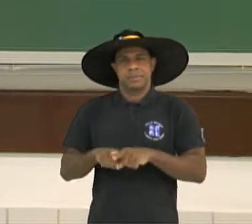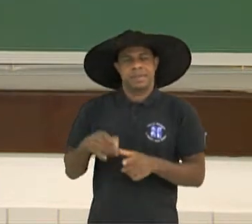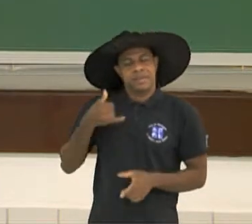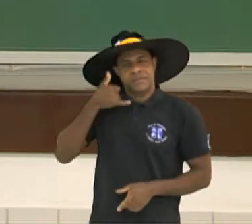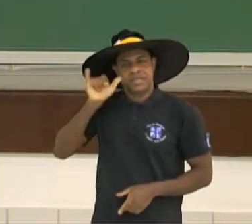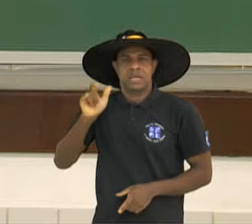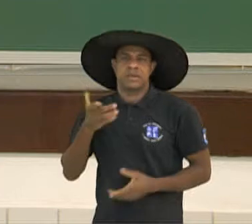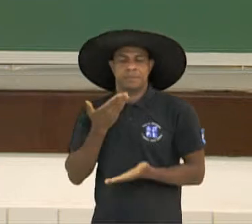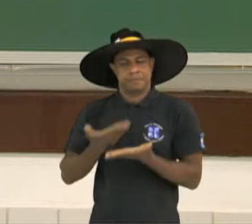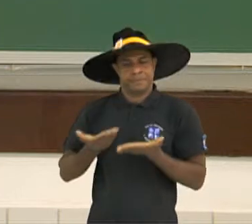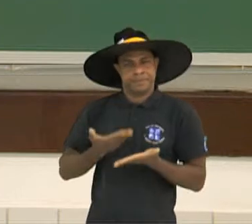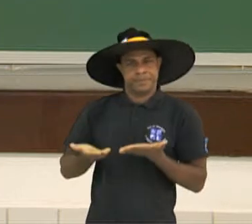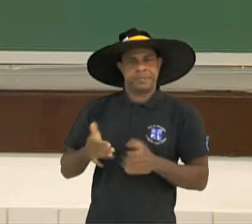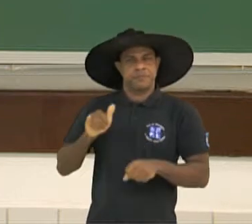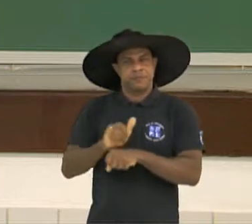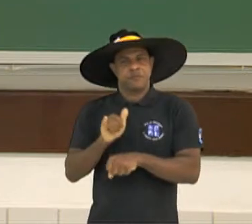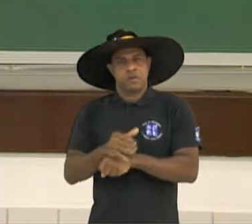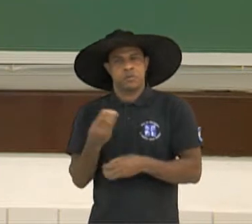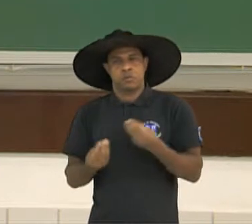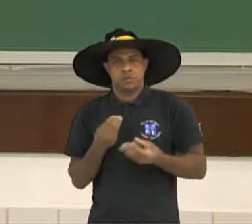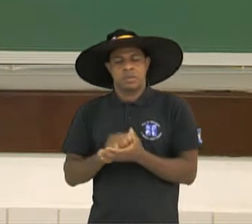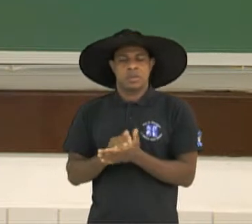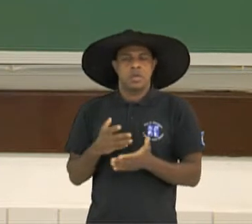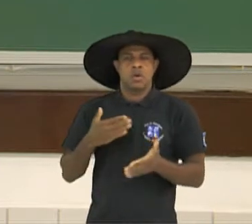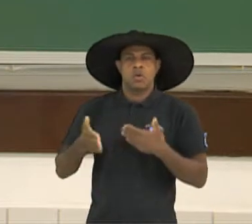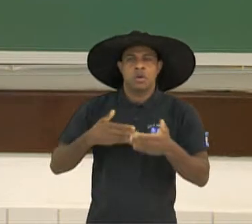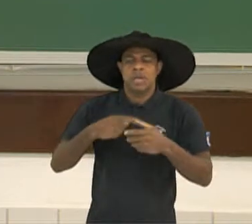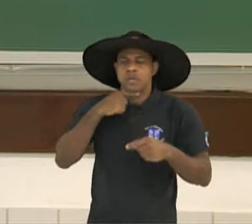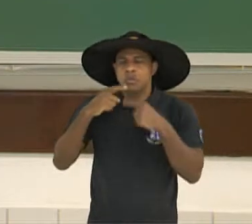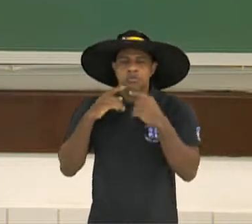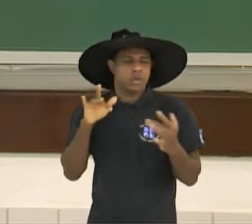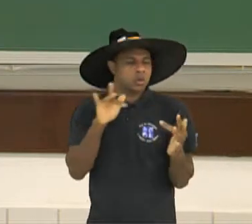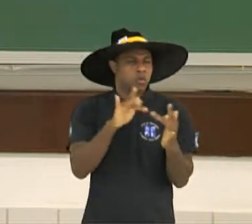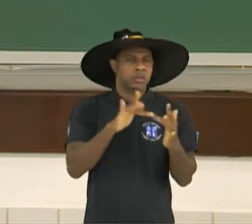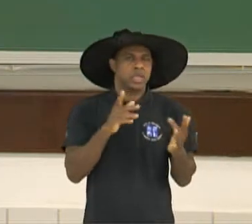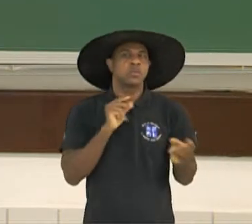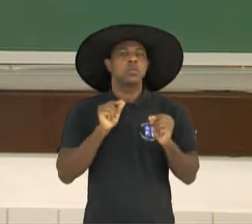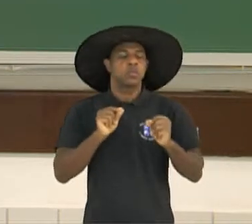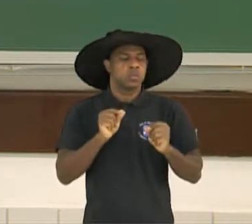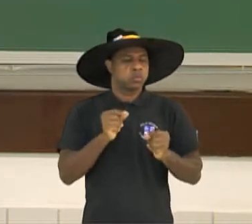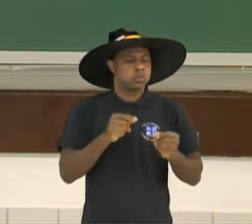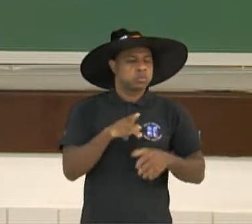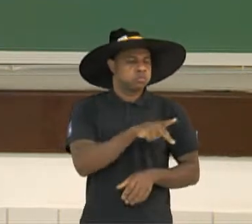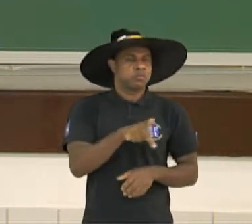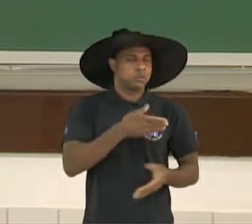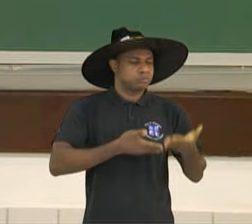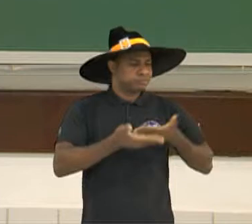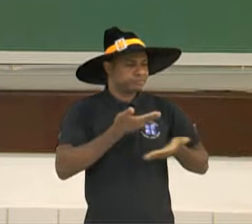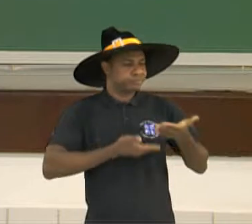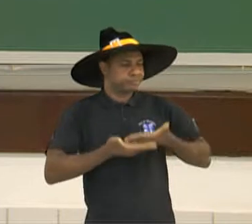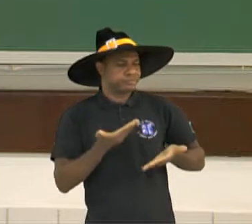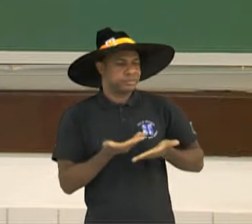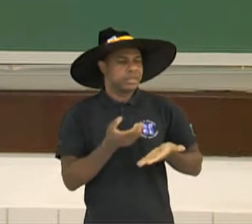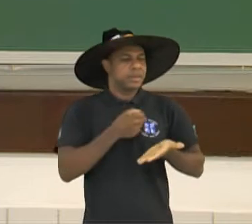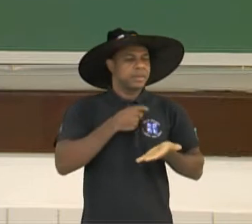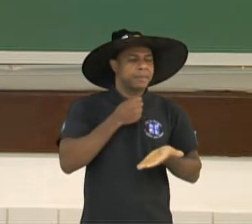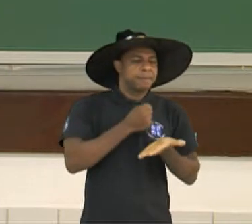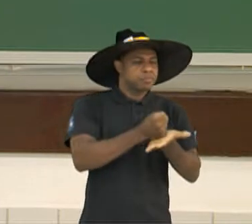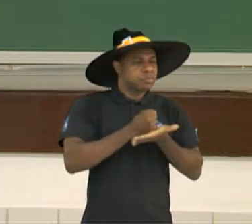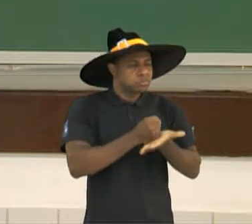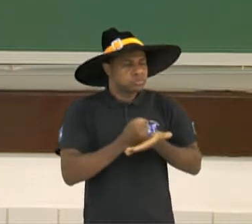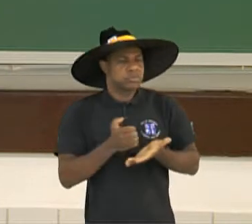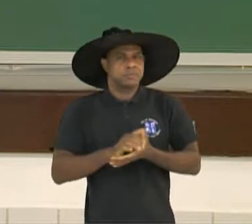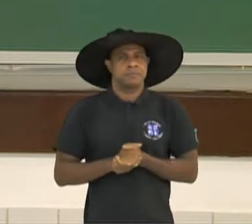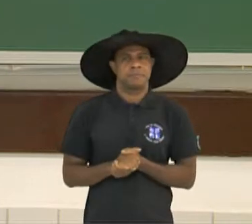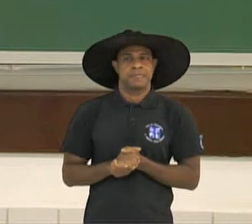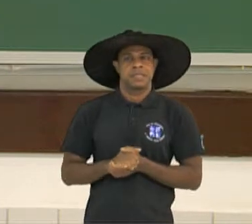faltas. Na dúvida, entre em contato com os seus professores, entre em contato com a sua escola, pelo mural, por telefone, enfim.